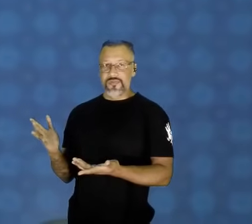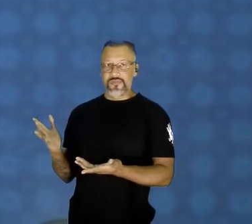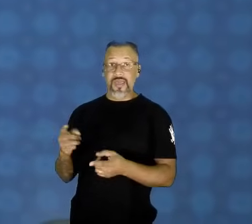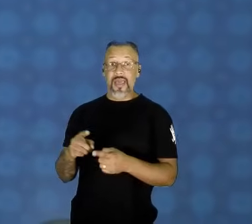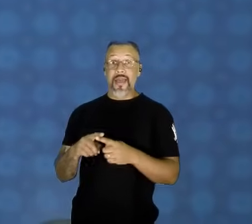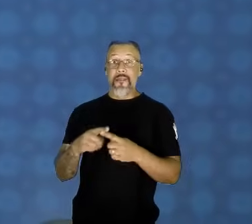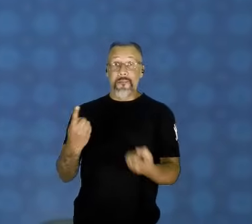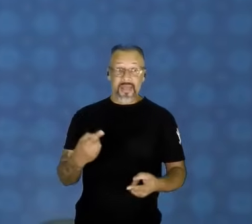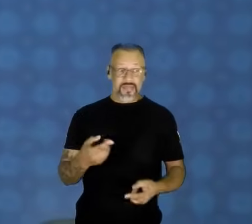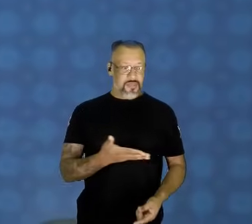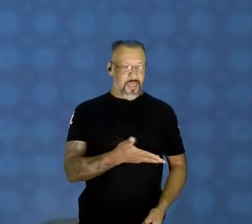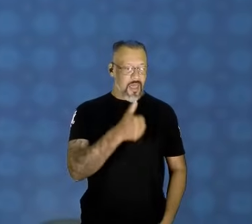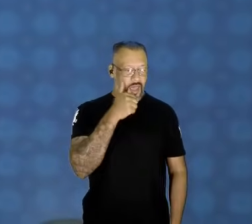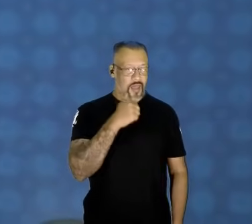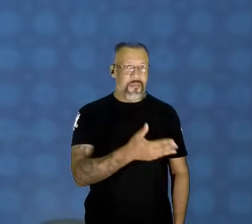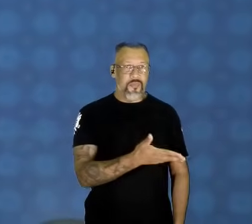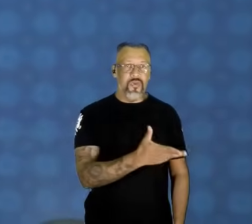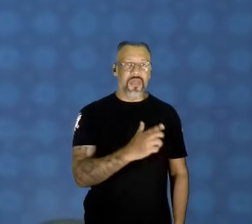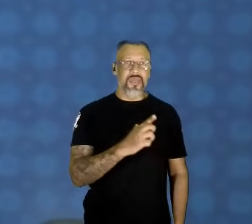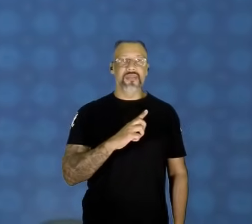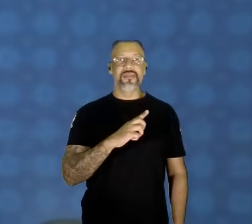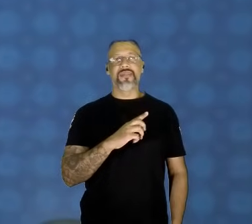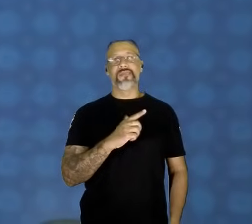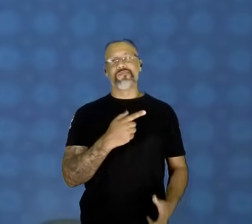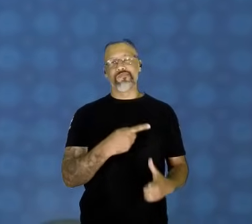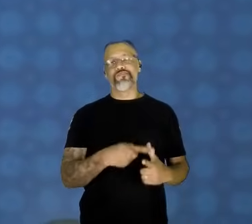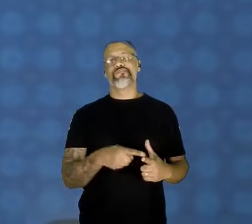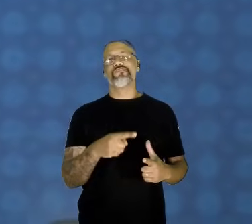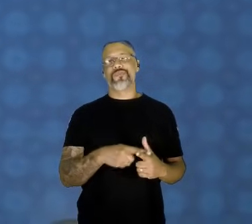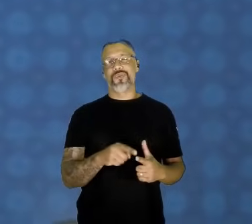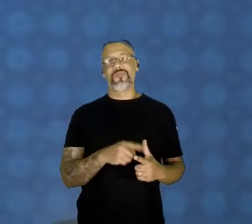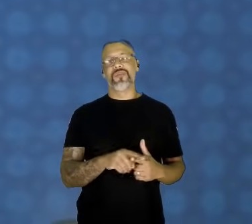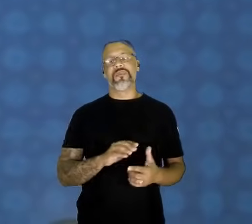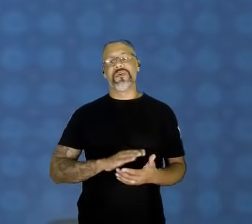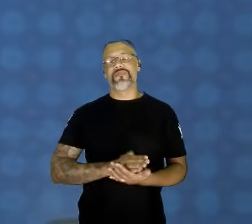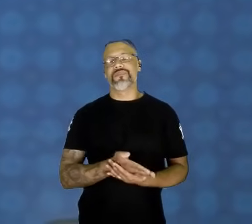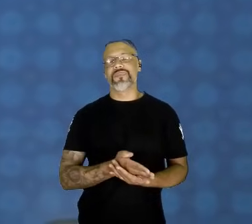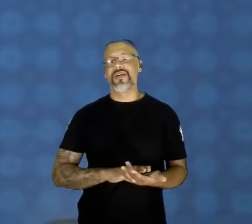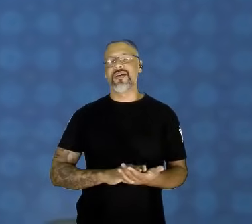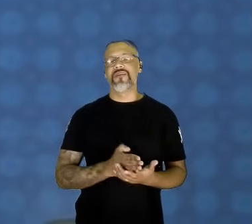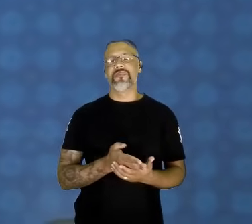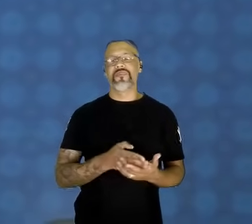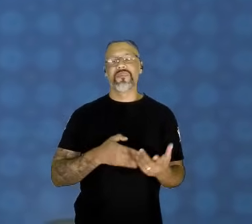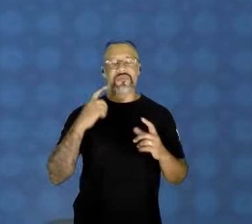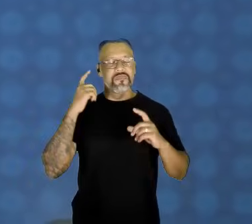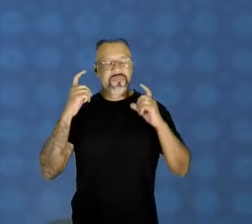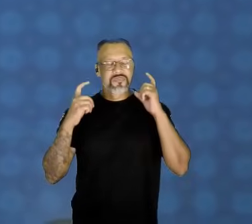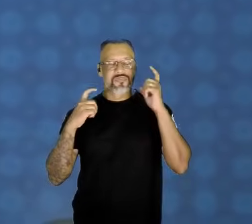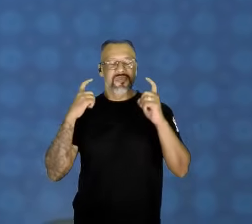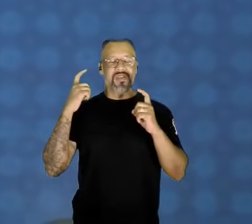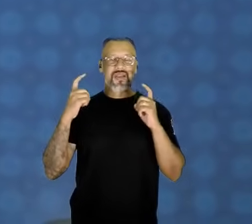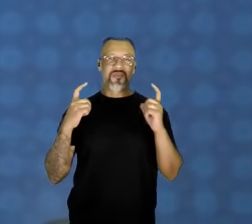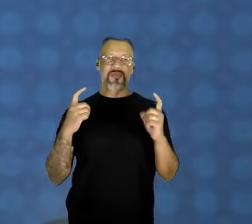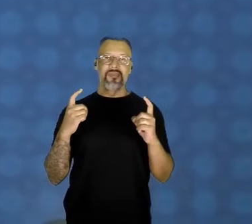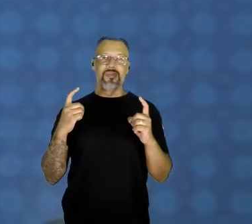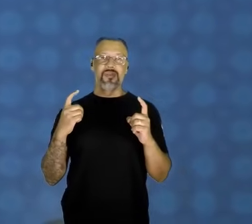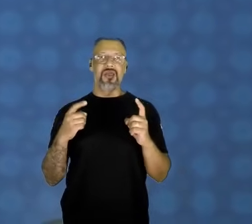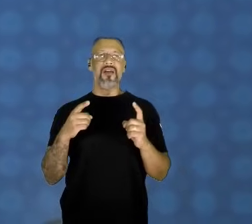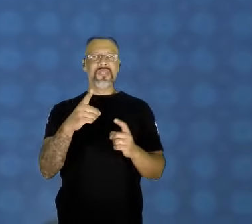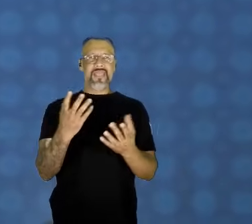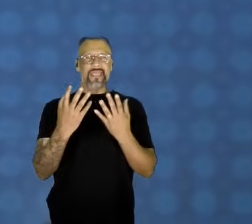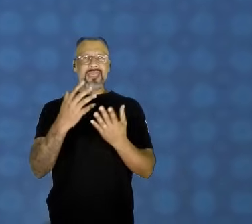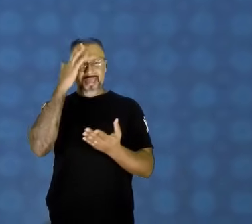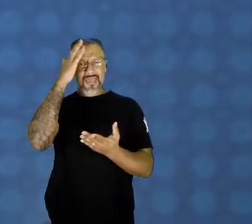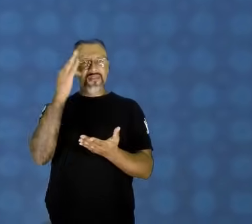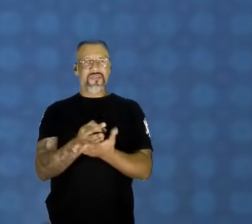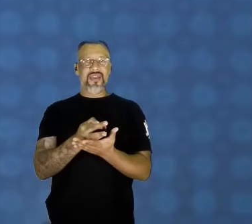Ela está diante de Jesus porque ela está horrivelmente perturbada. Se você quer ter uma fé, você tem que entender que,